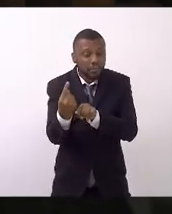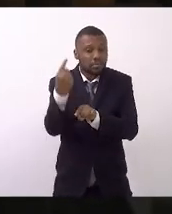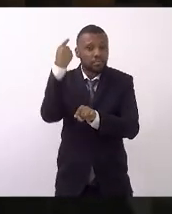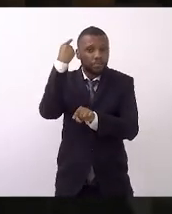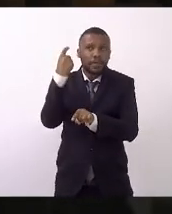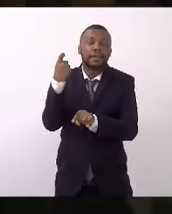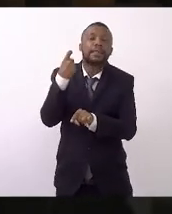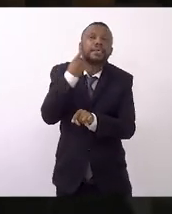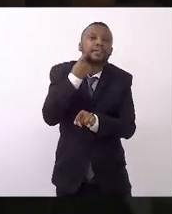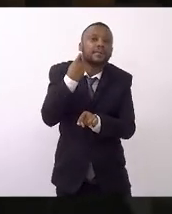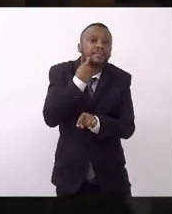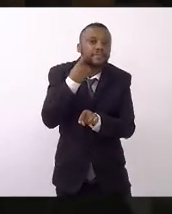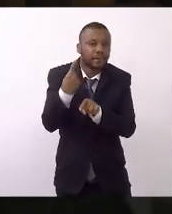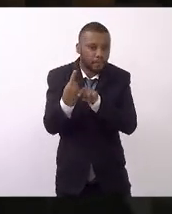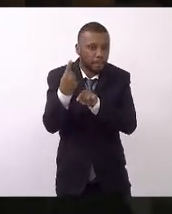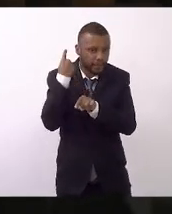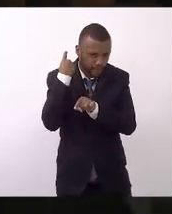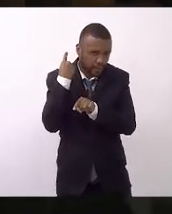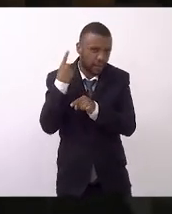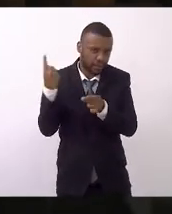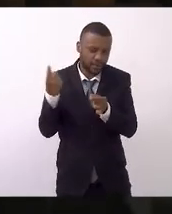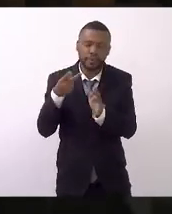sexta-feira, onde